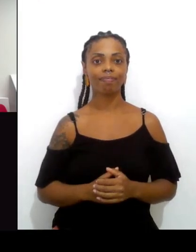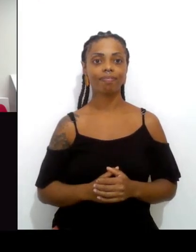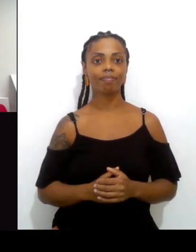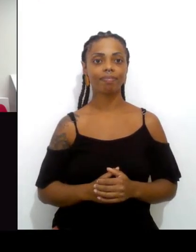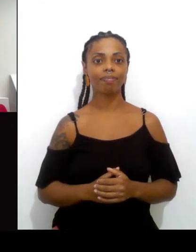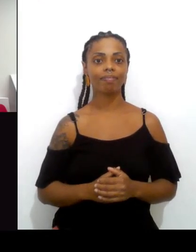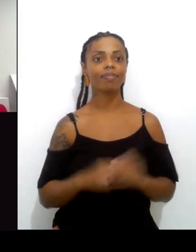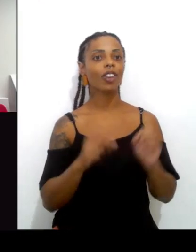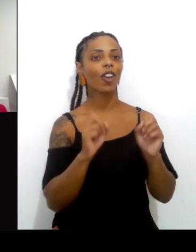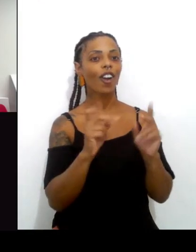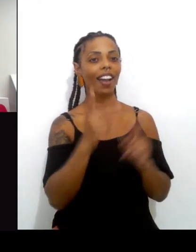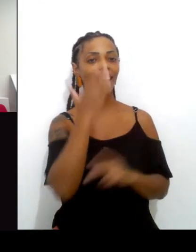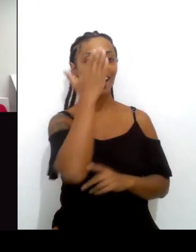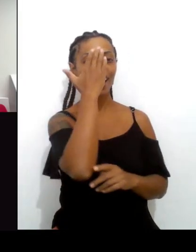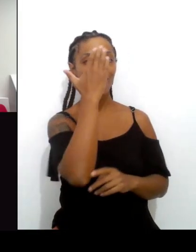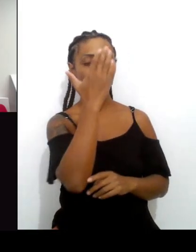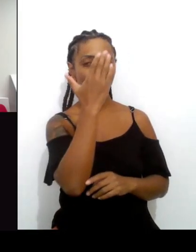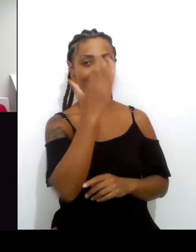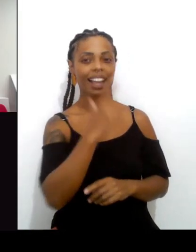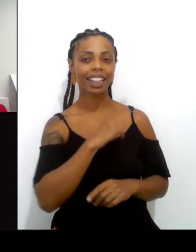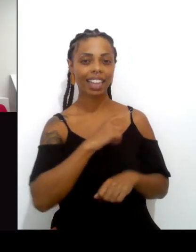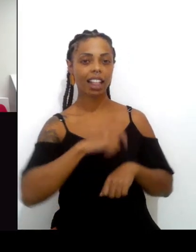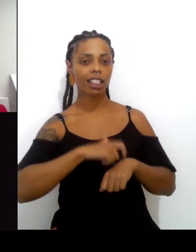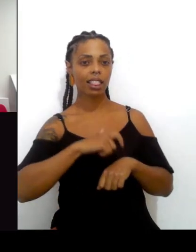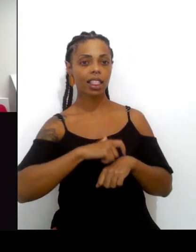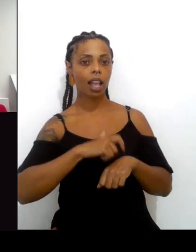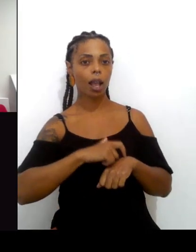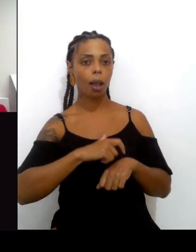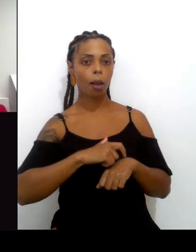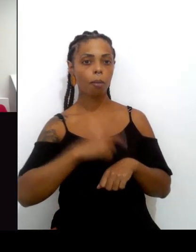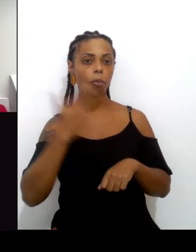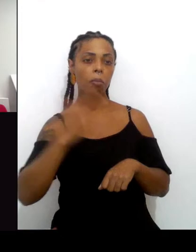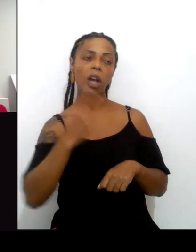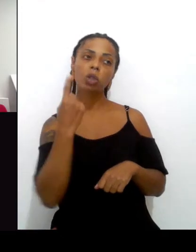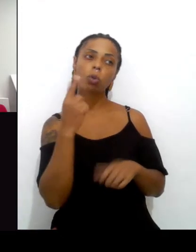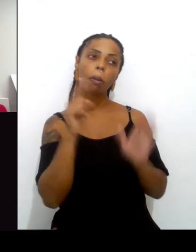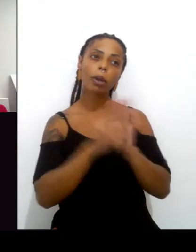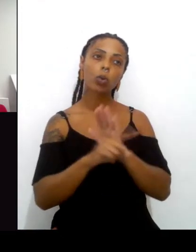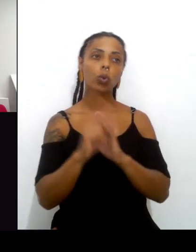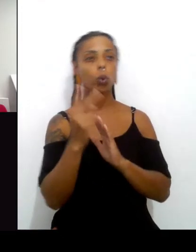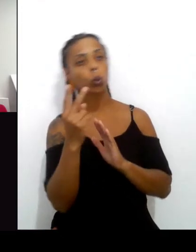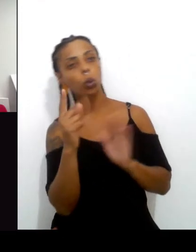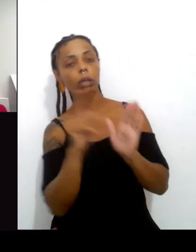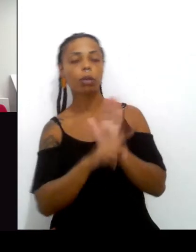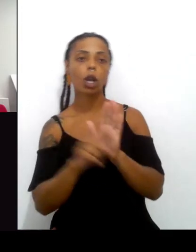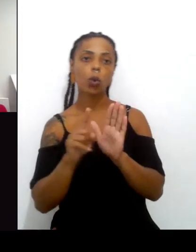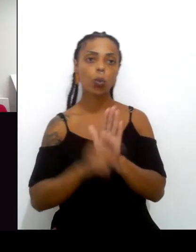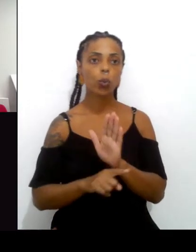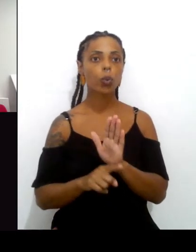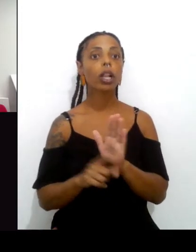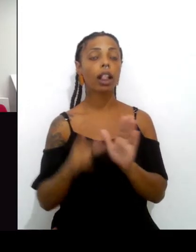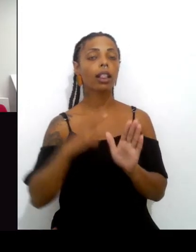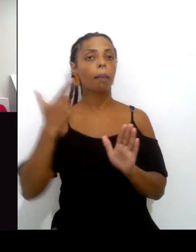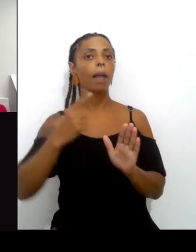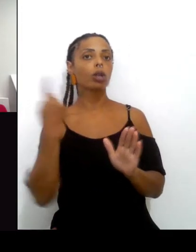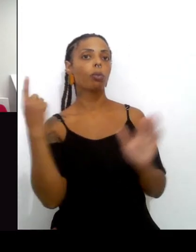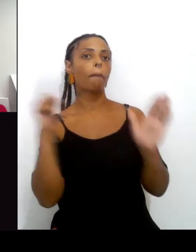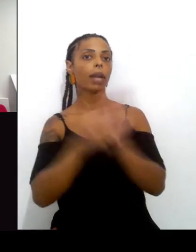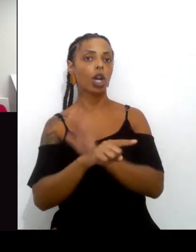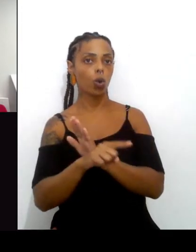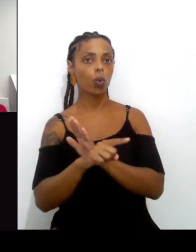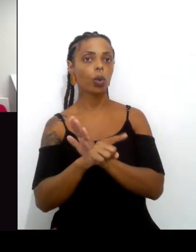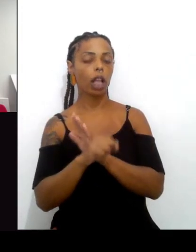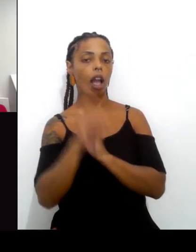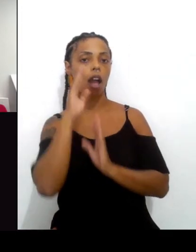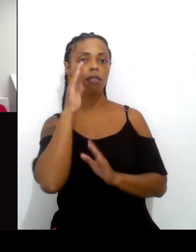obrigado nós temos tempo mais só para Talvez uma ou duas questões temos mais uma pergunta que é dirigida